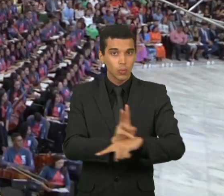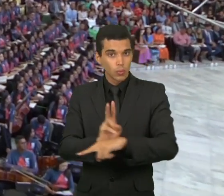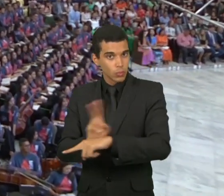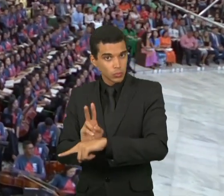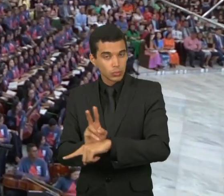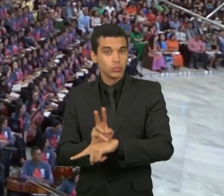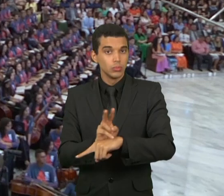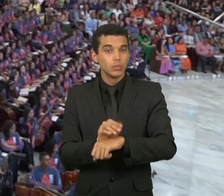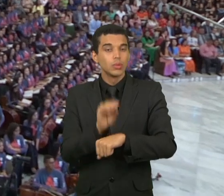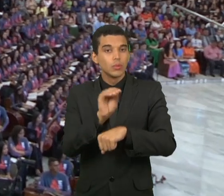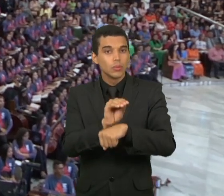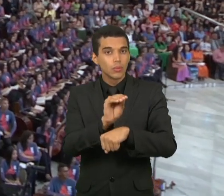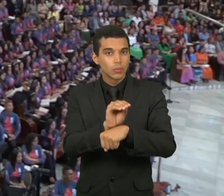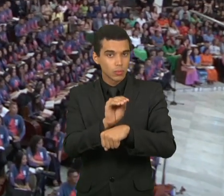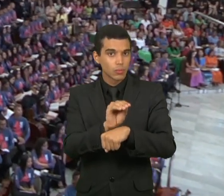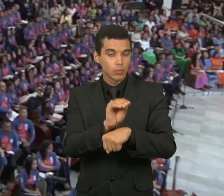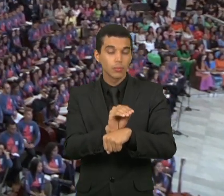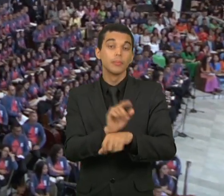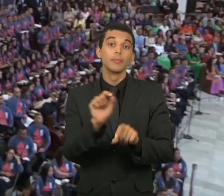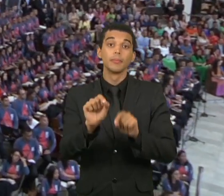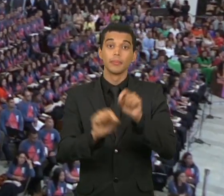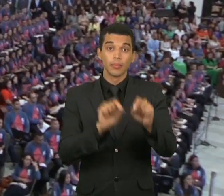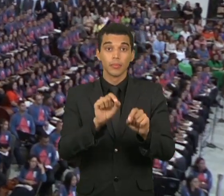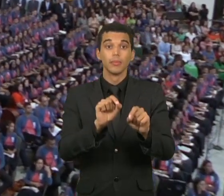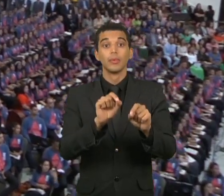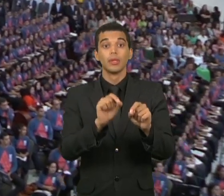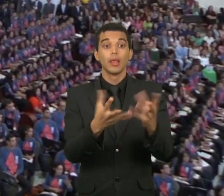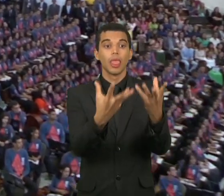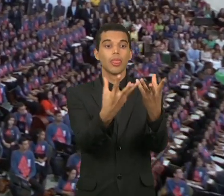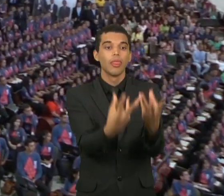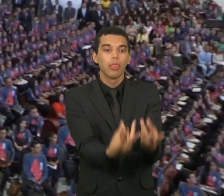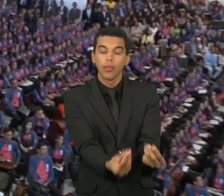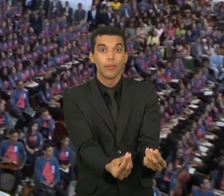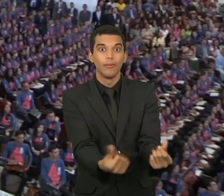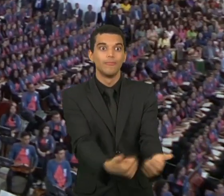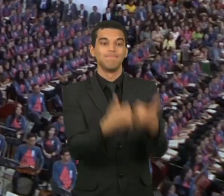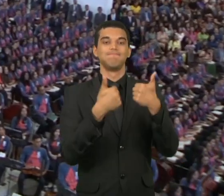conservar. Para que não perca a qualidade.